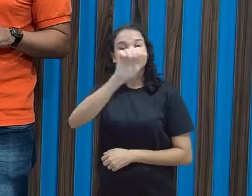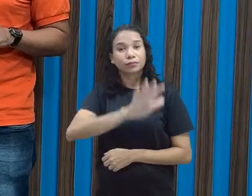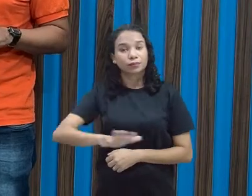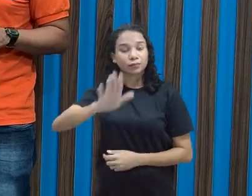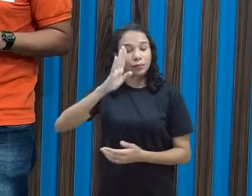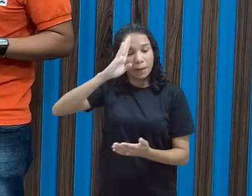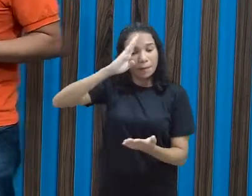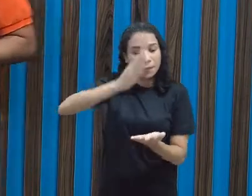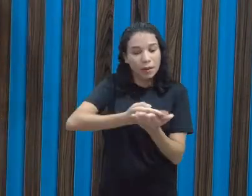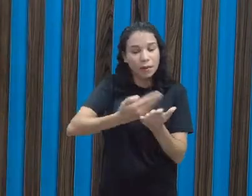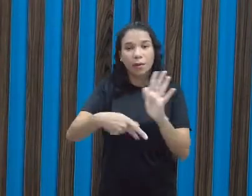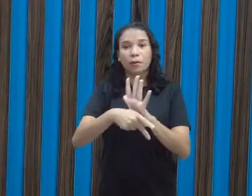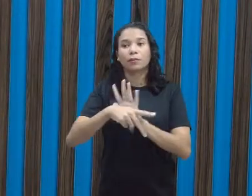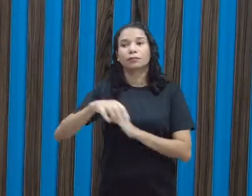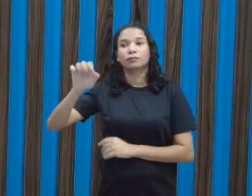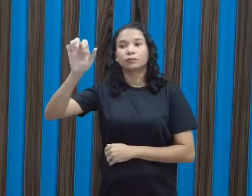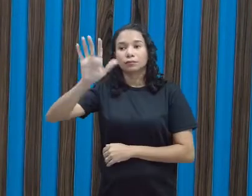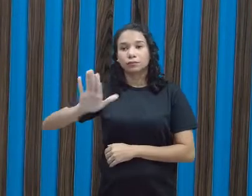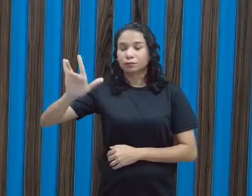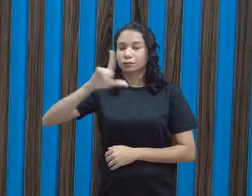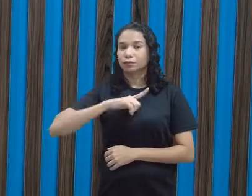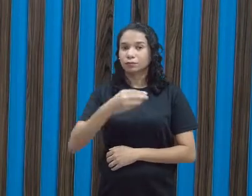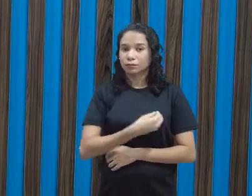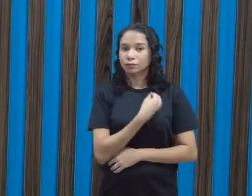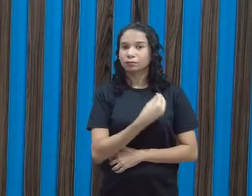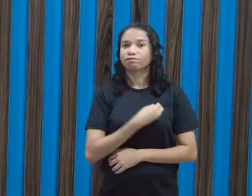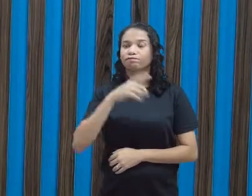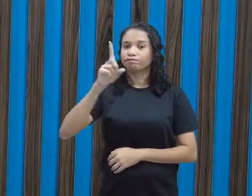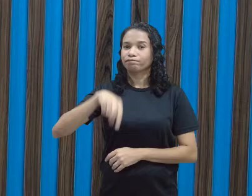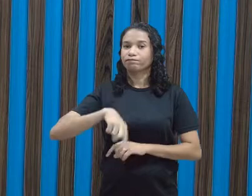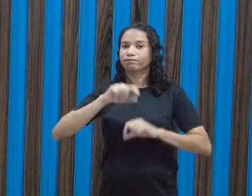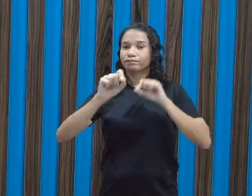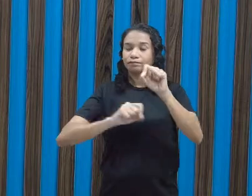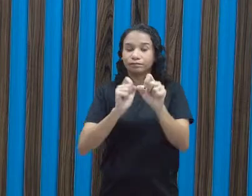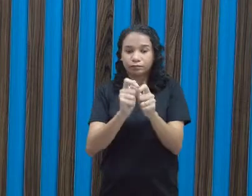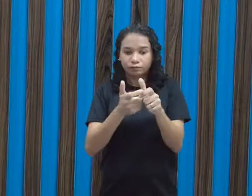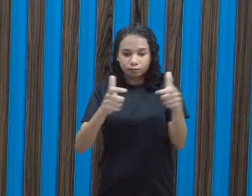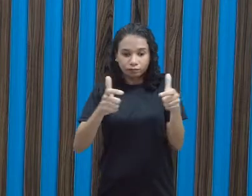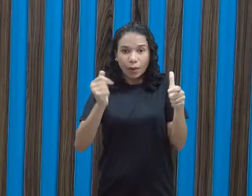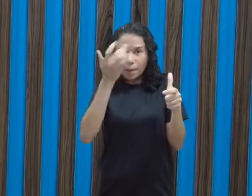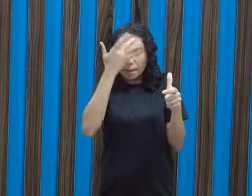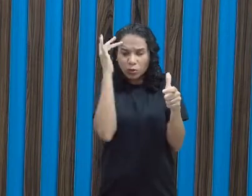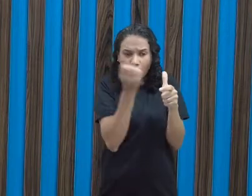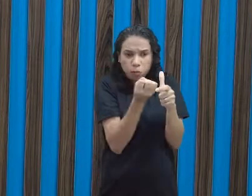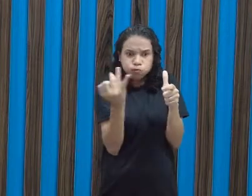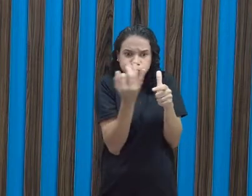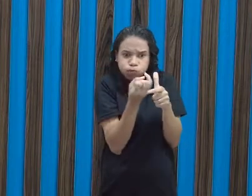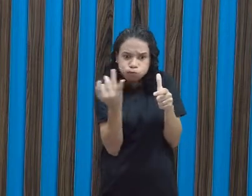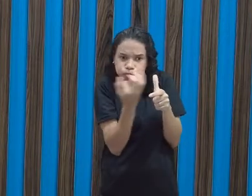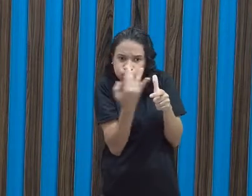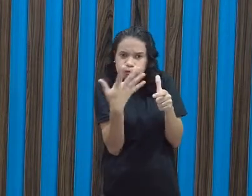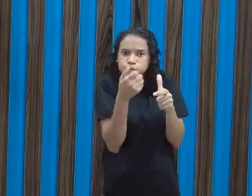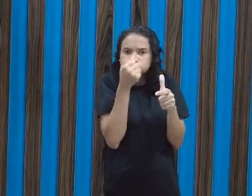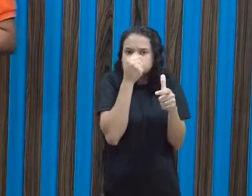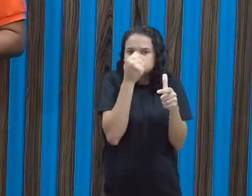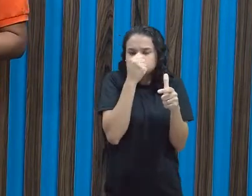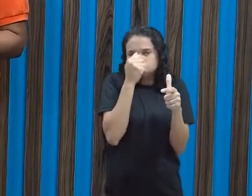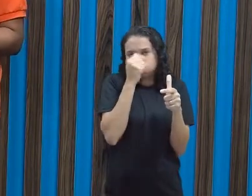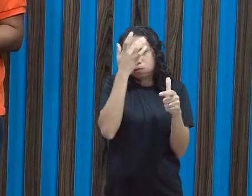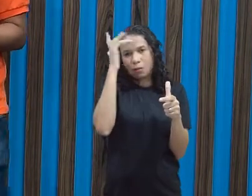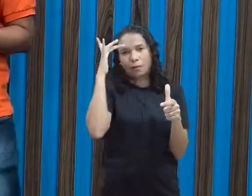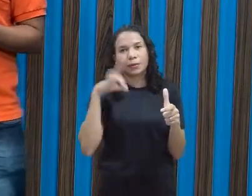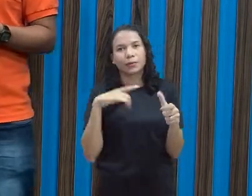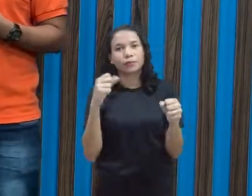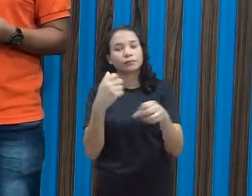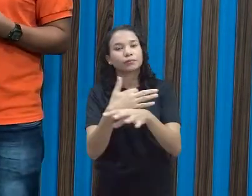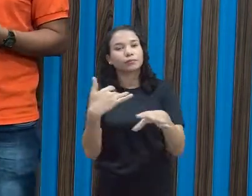da Europa aqui, essa área central da Europa vai ser a área de maior densidade, ou seja, onde estão concentradas as